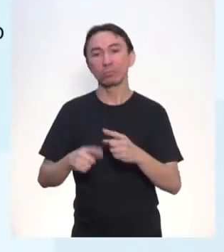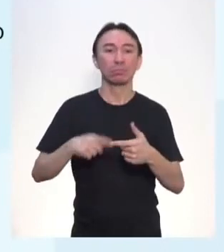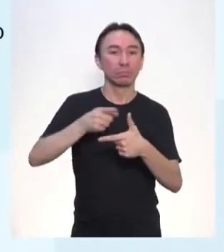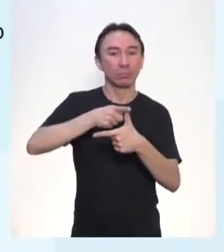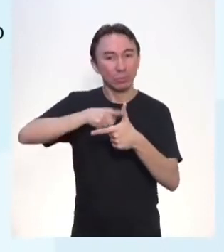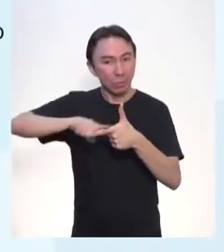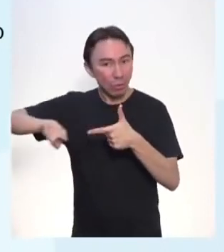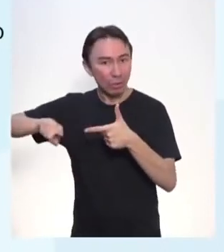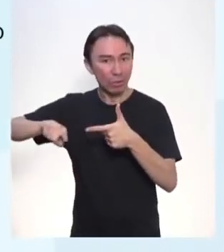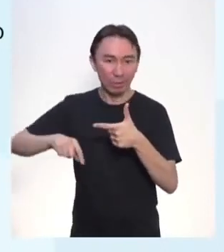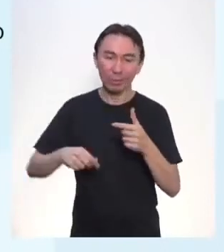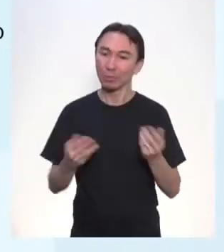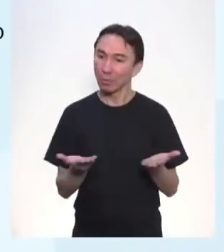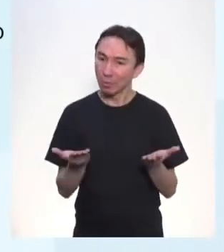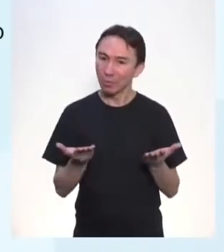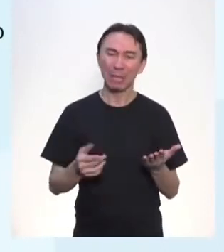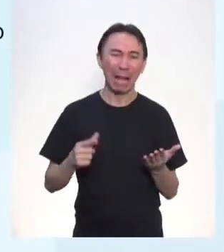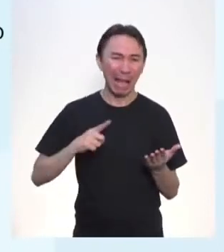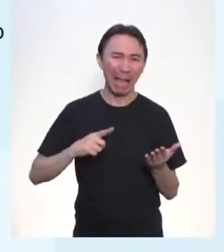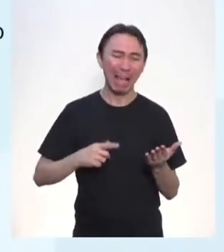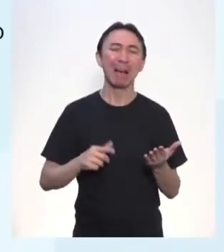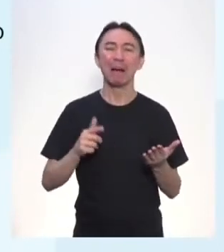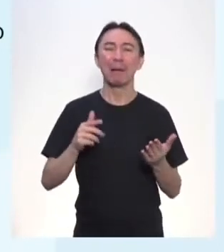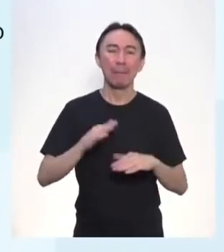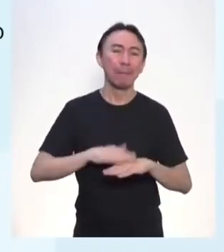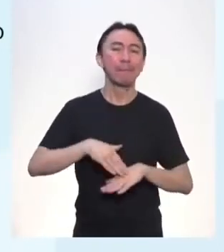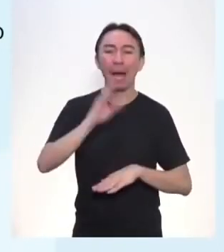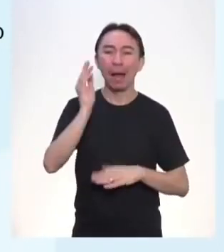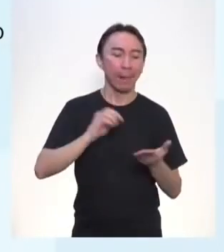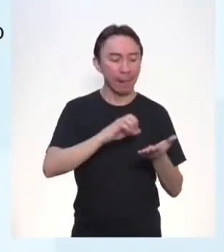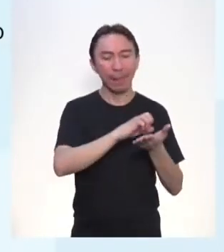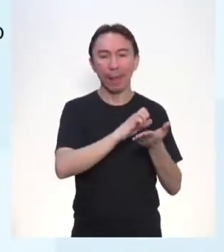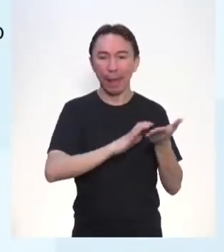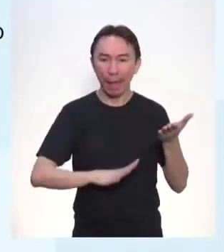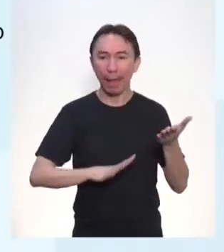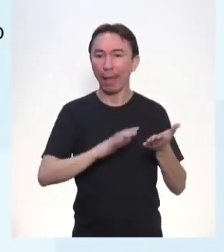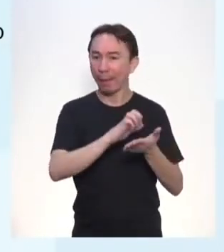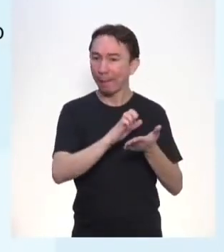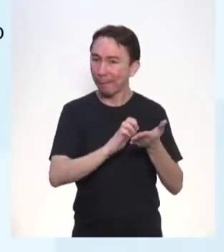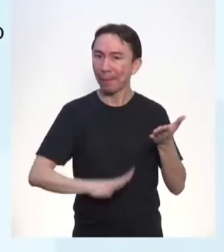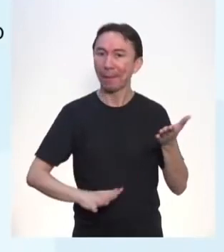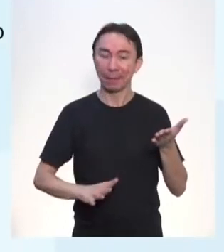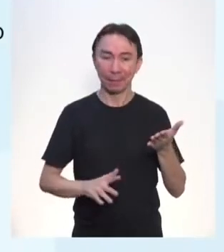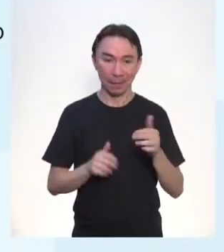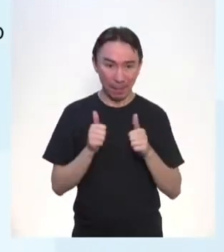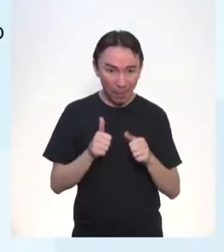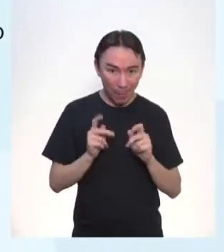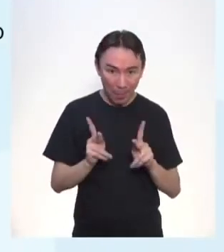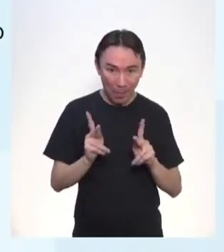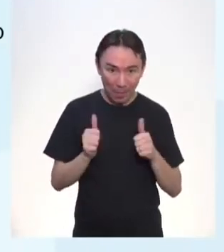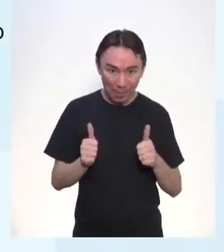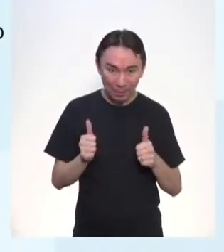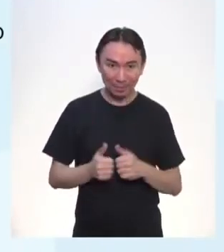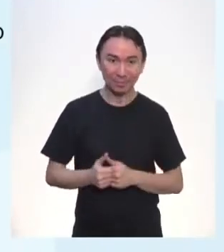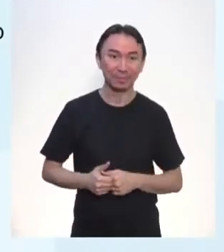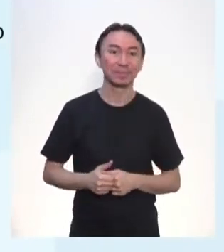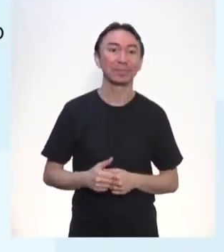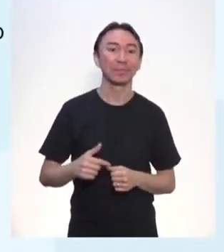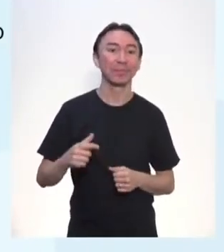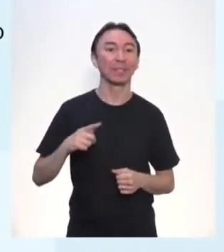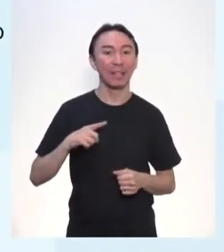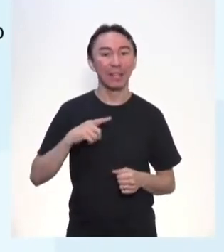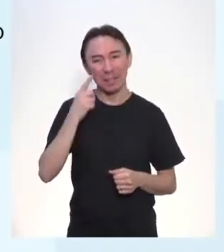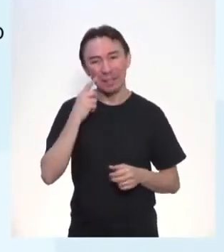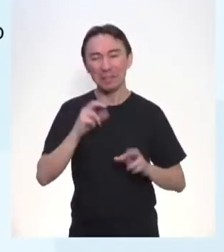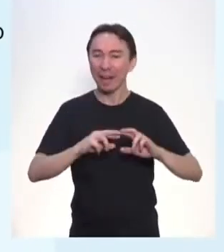fazer aí mais a ideia de exercícios, né? Hoje, como é a última aula, é resolver esses exercícios, né? Reconhecendo os números